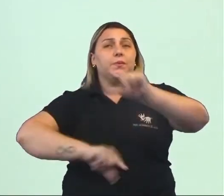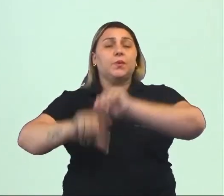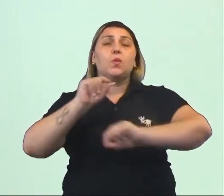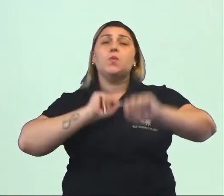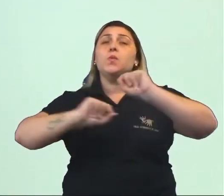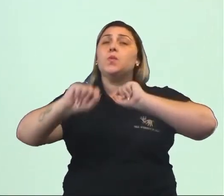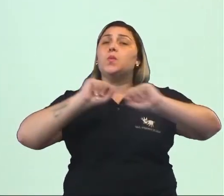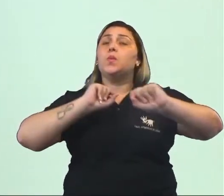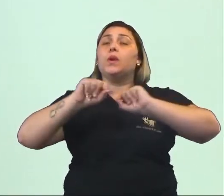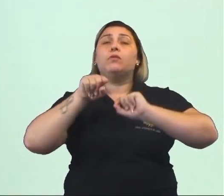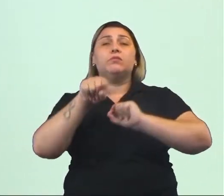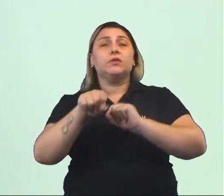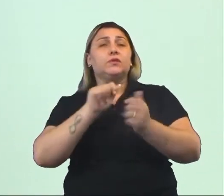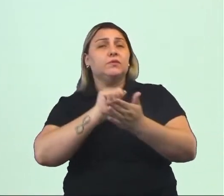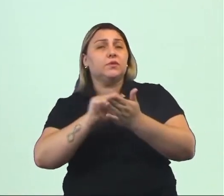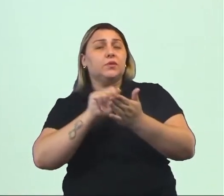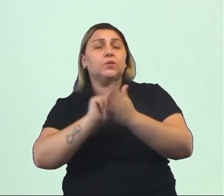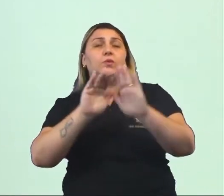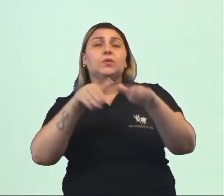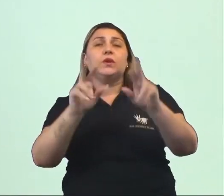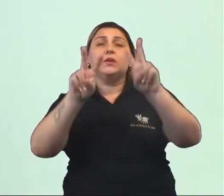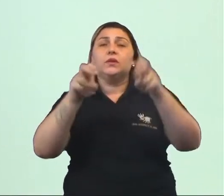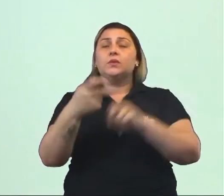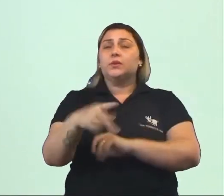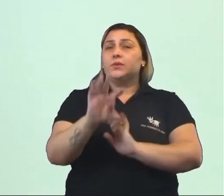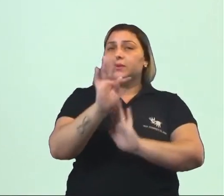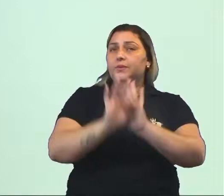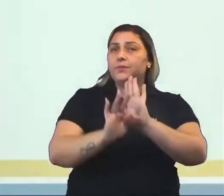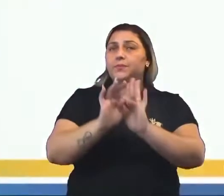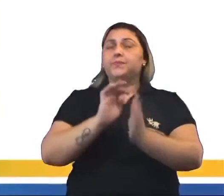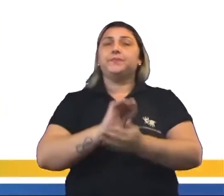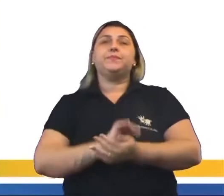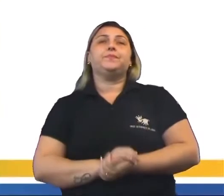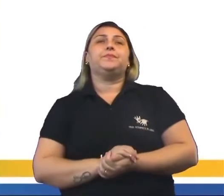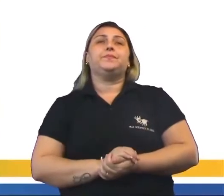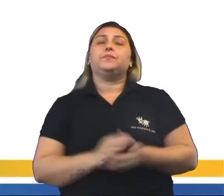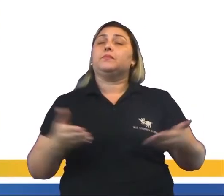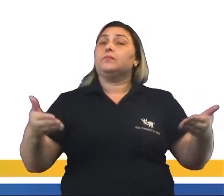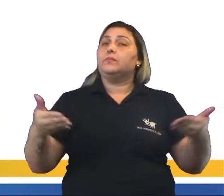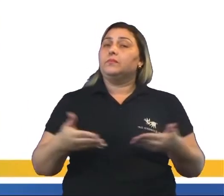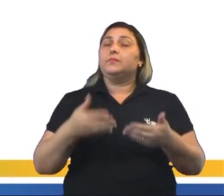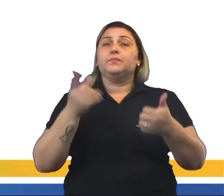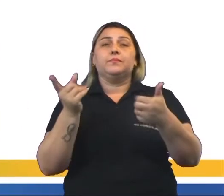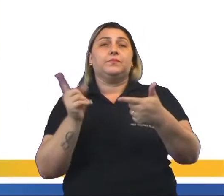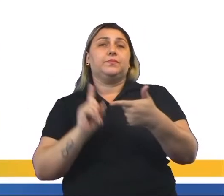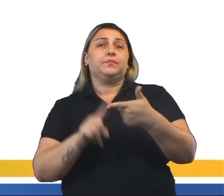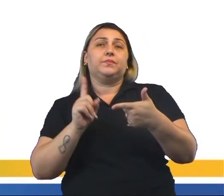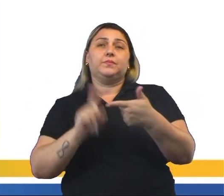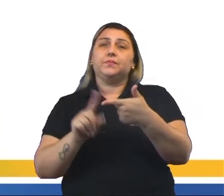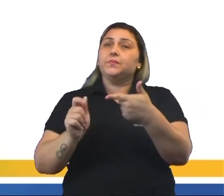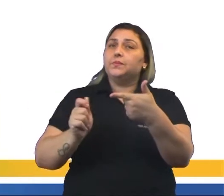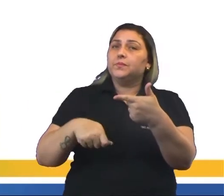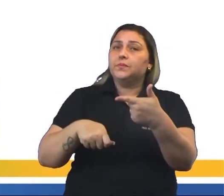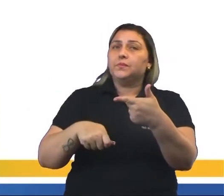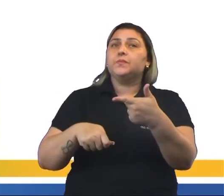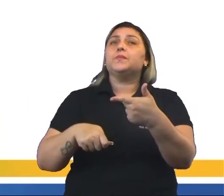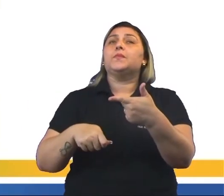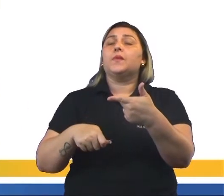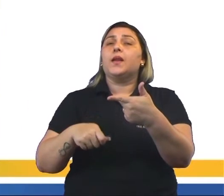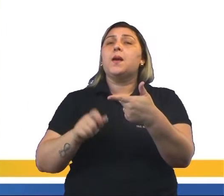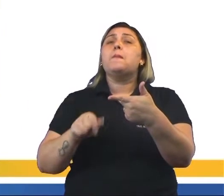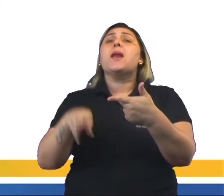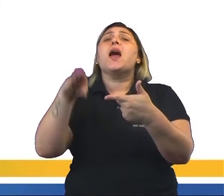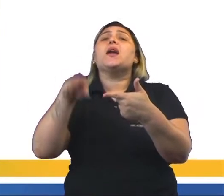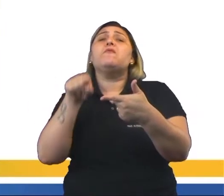o que você vai falar, qual é o tema do seu texto. Agora, vamos à segunda condição, que é o